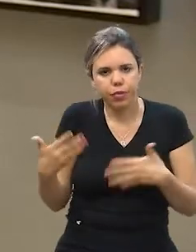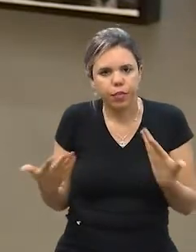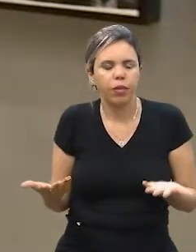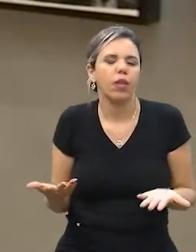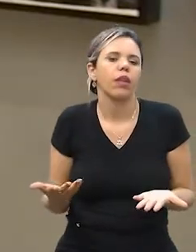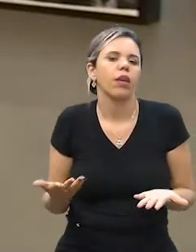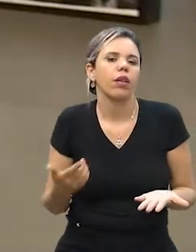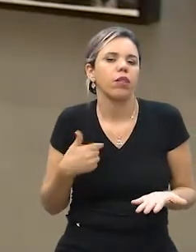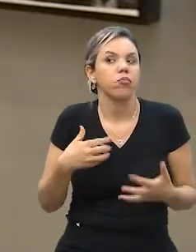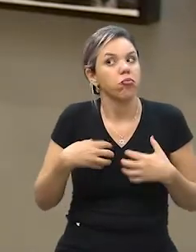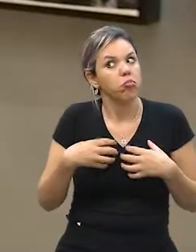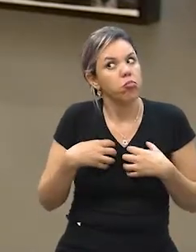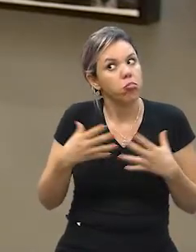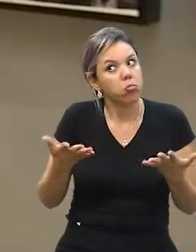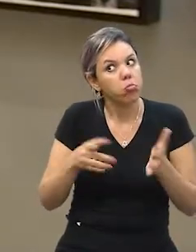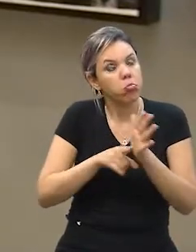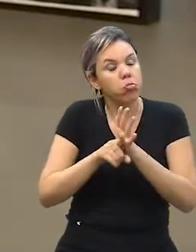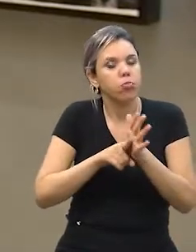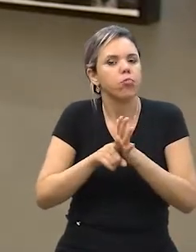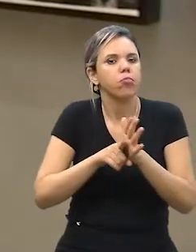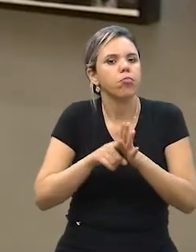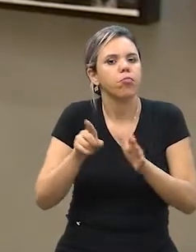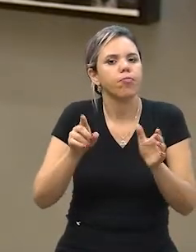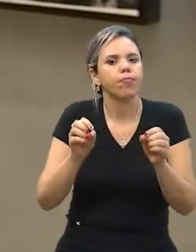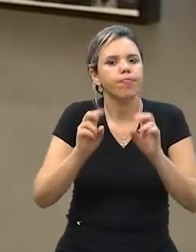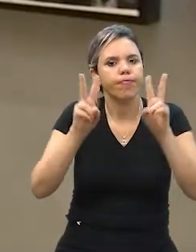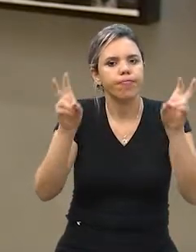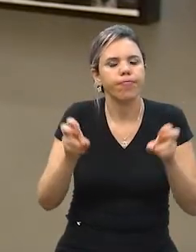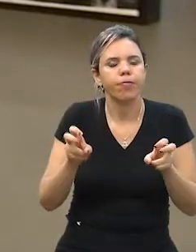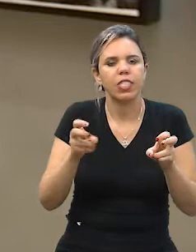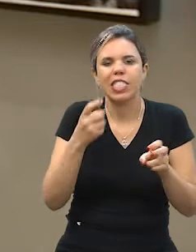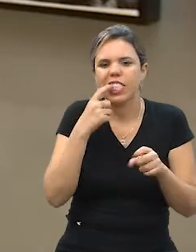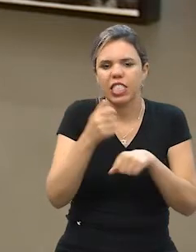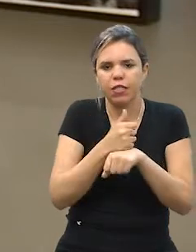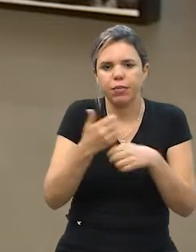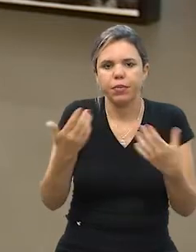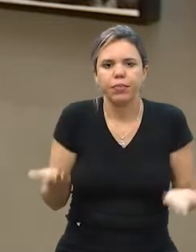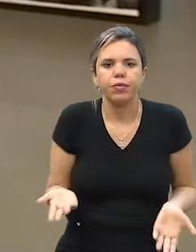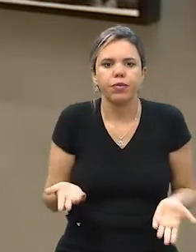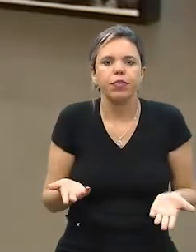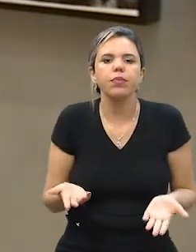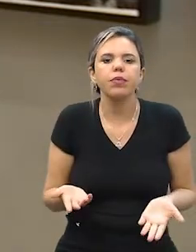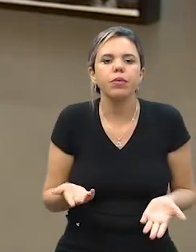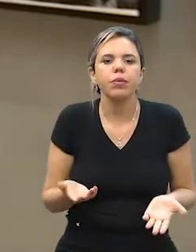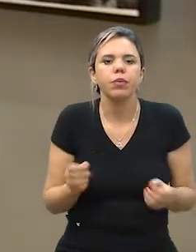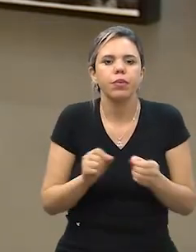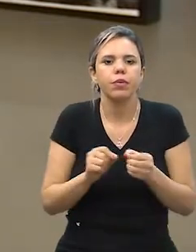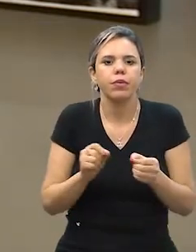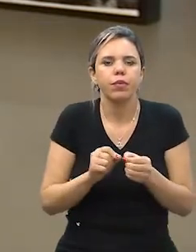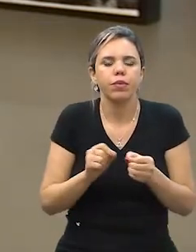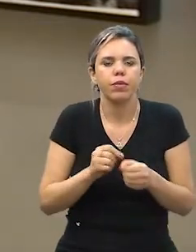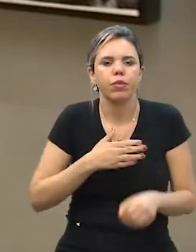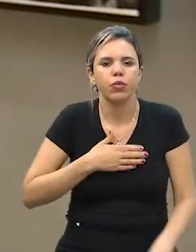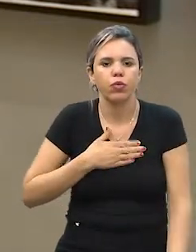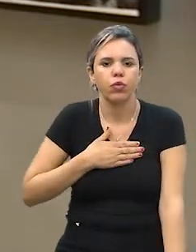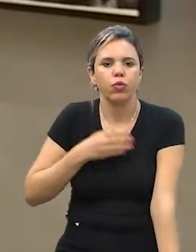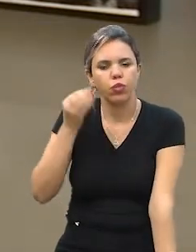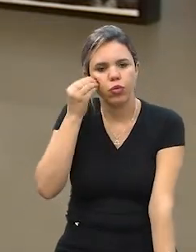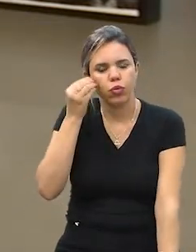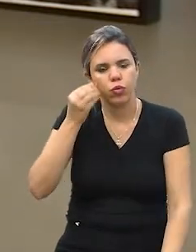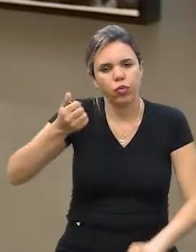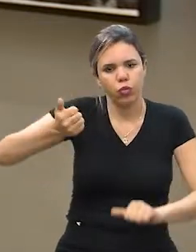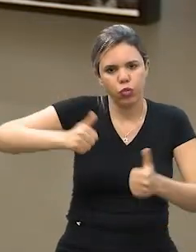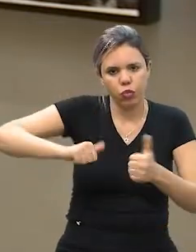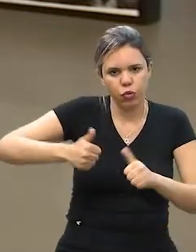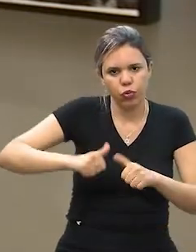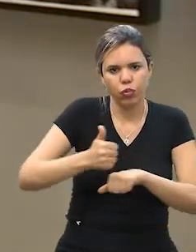e isso me motivou a buscar informações sobre odontologia. E quando eu fiz o meu teste